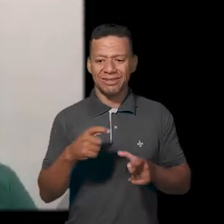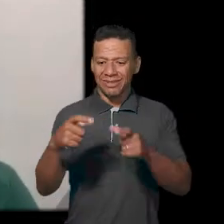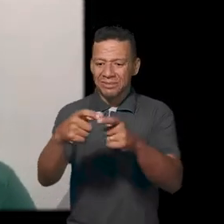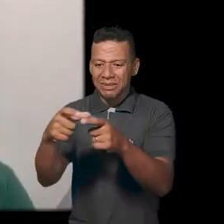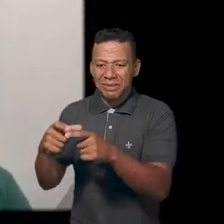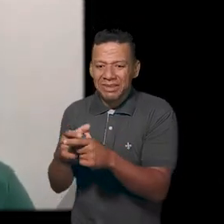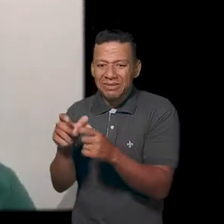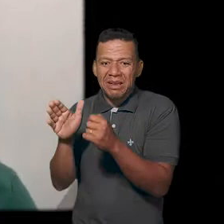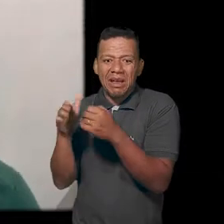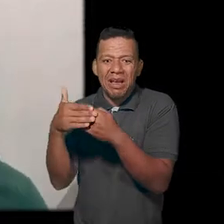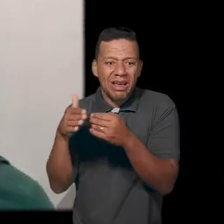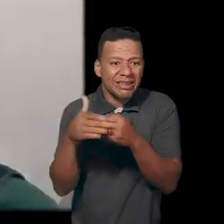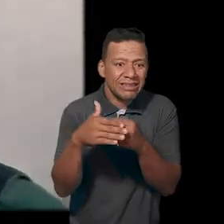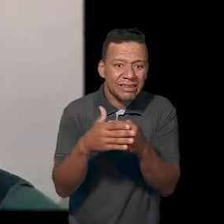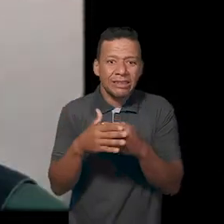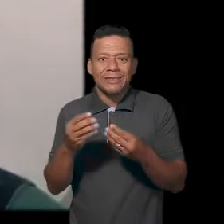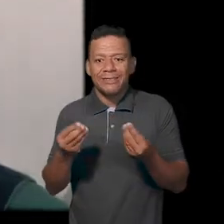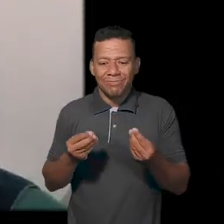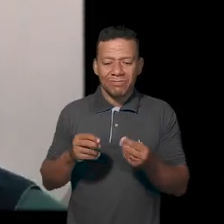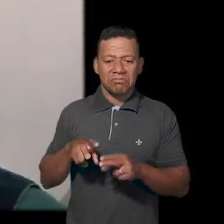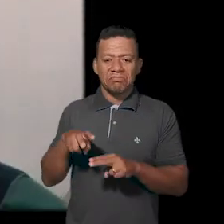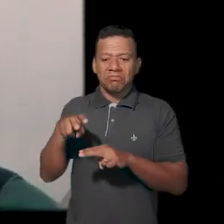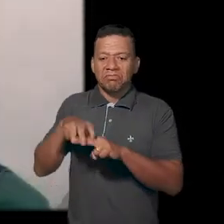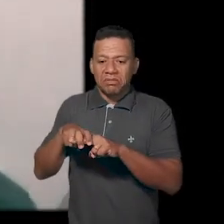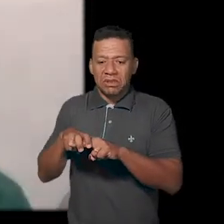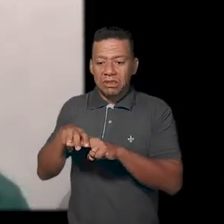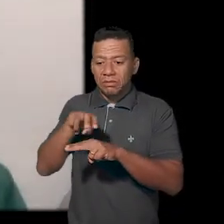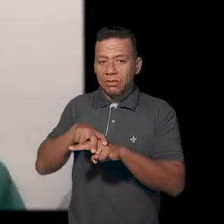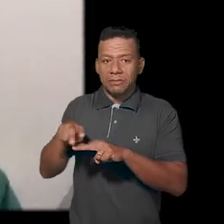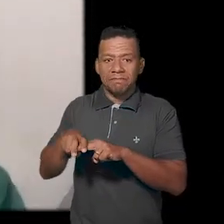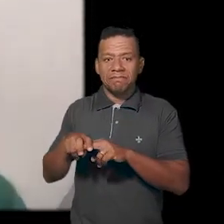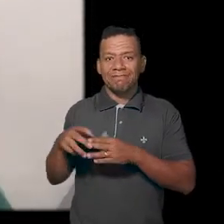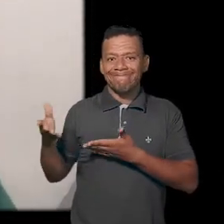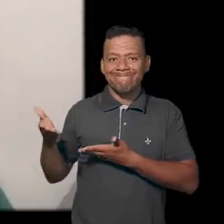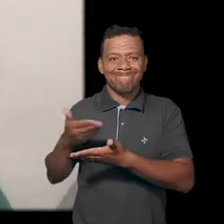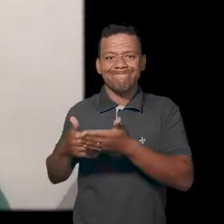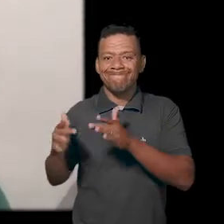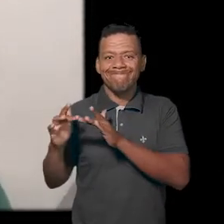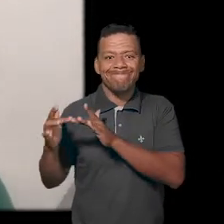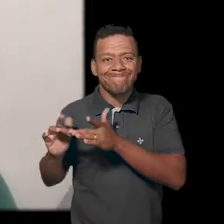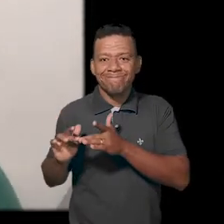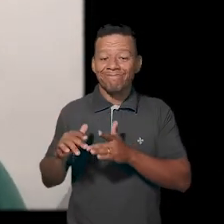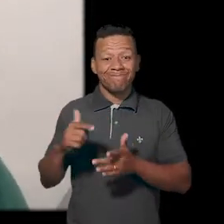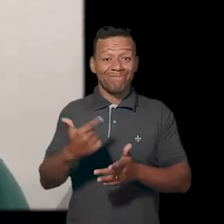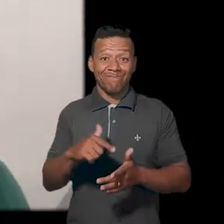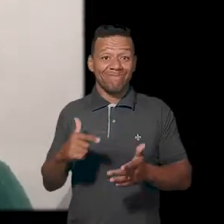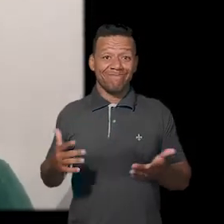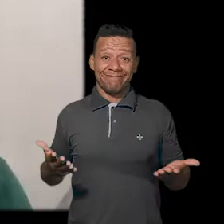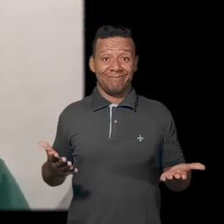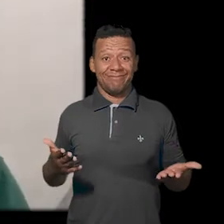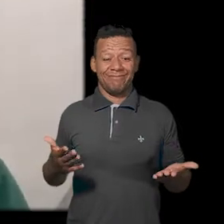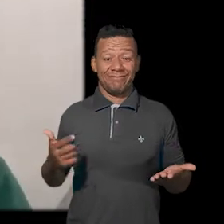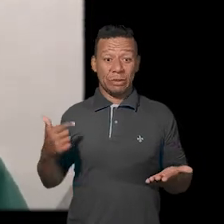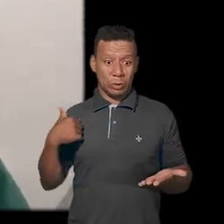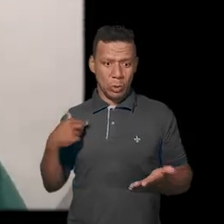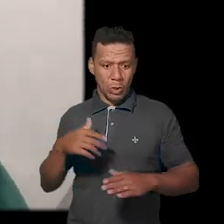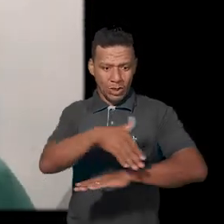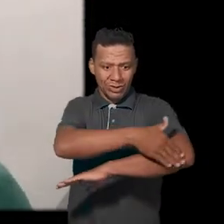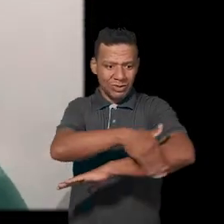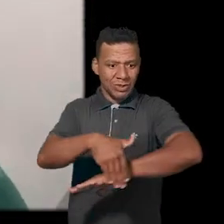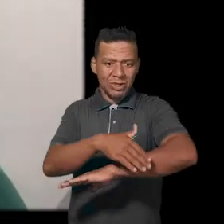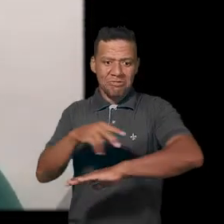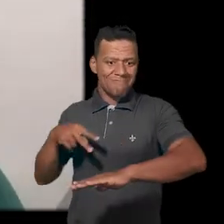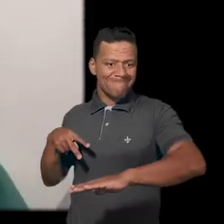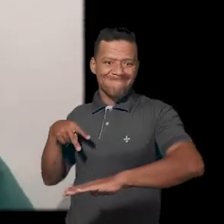fechados com ar-condicionado. Aí você senta do lado de uma pessoa e você não se relaciona com ela. E a gente quebra